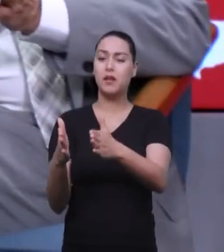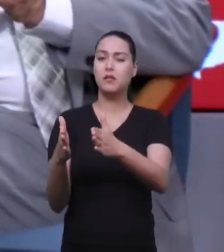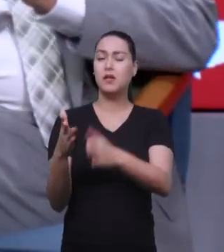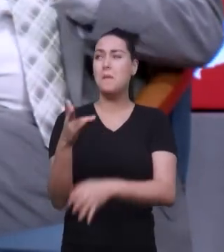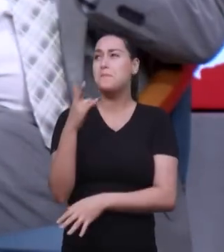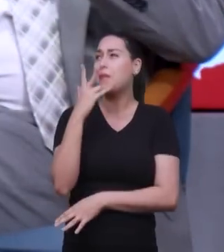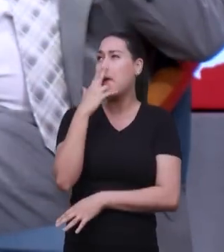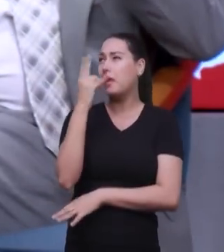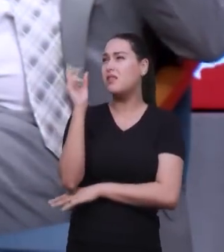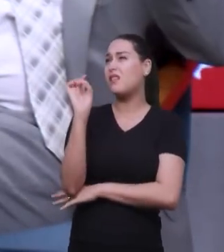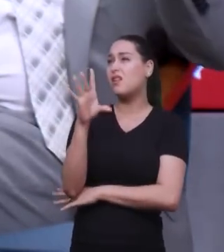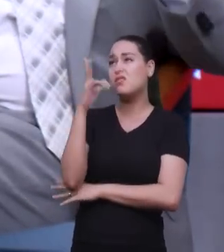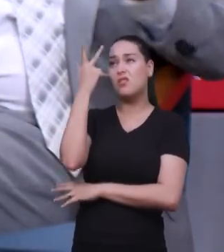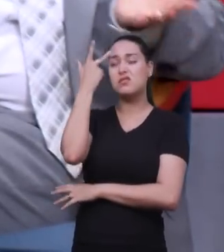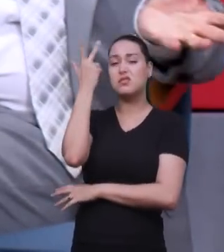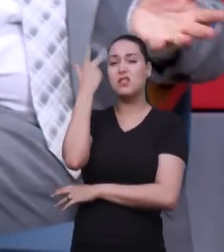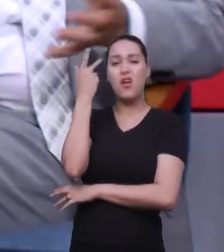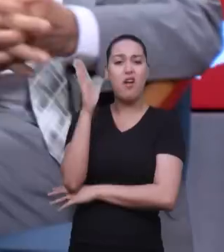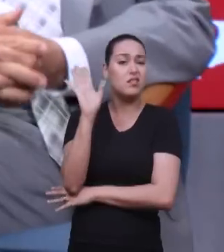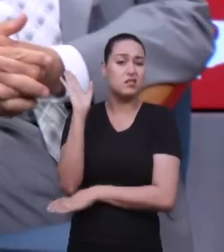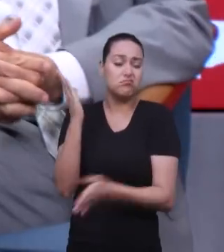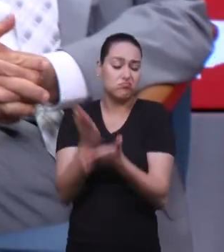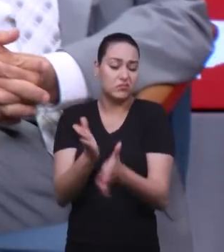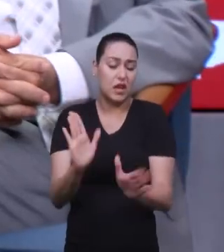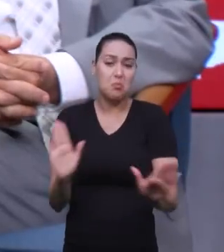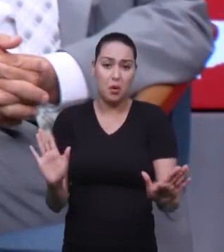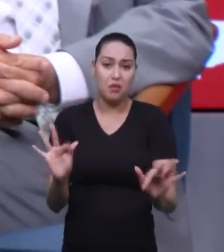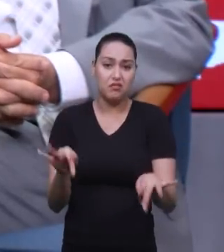Emaús, tudo aquilo tinha se tornado uma história.